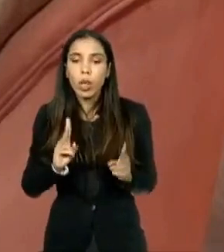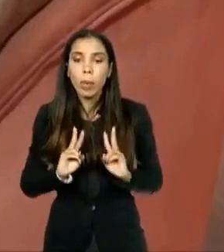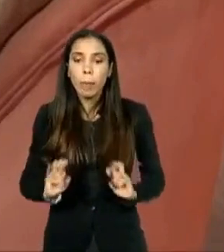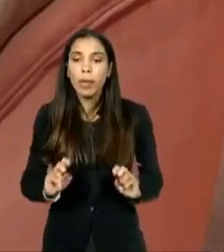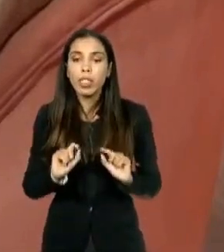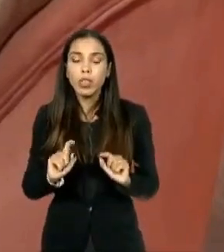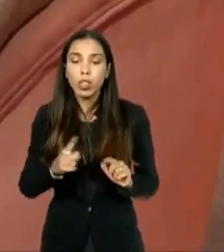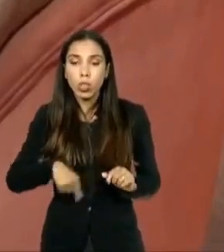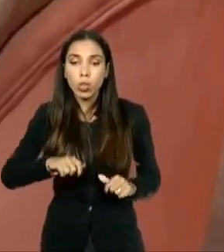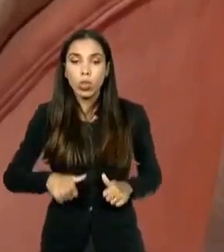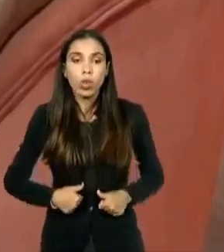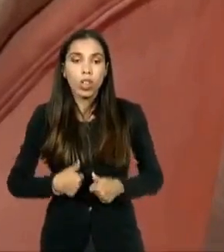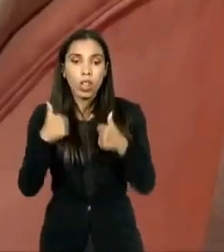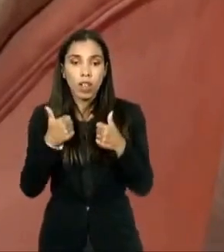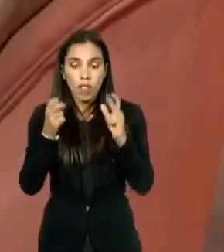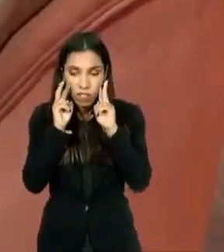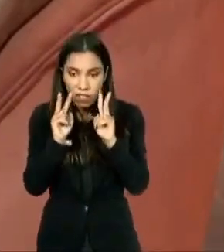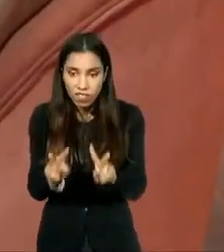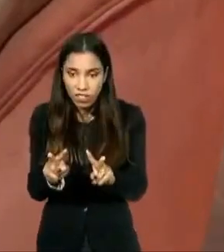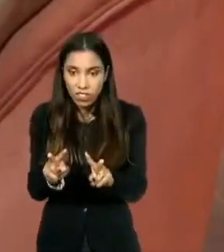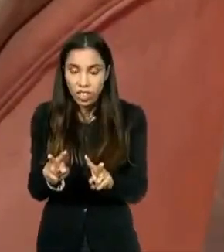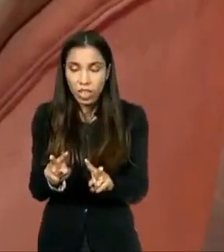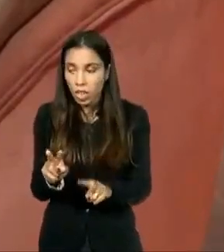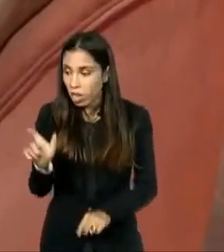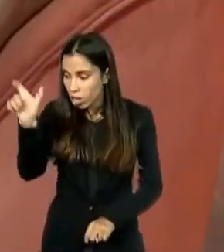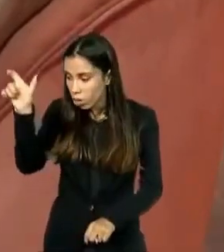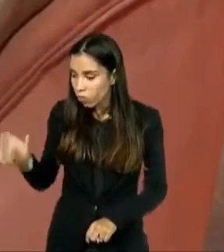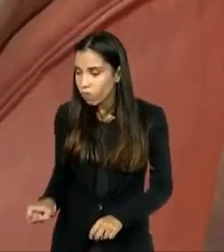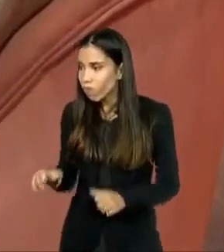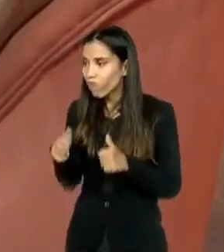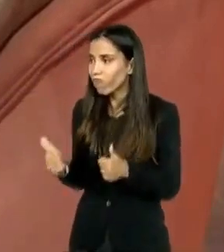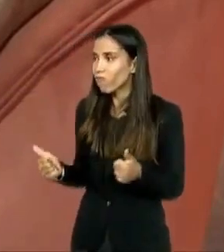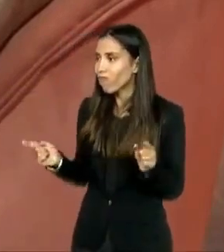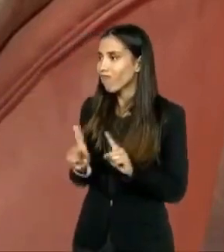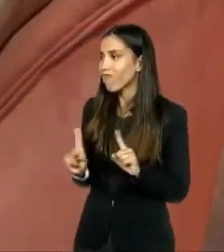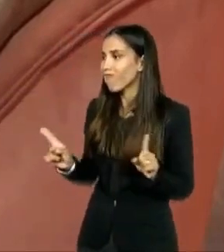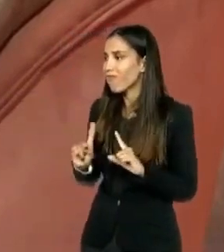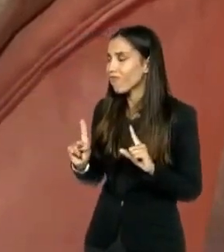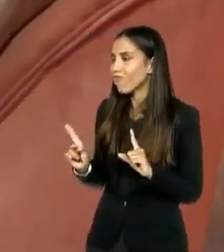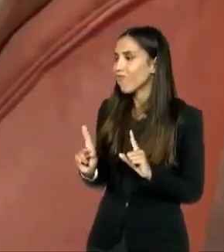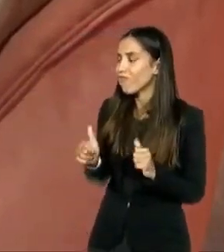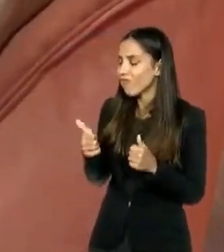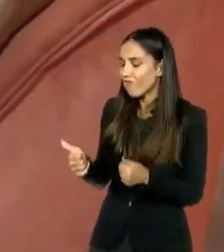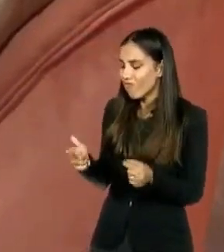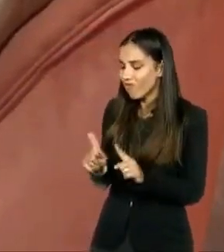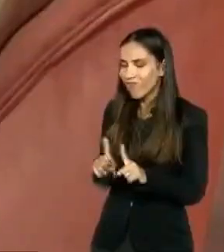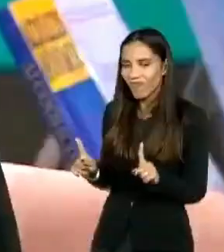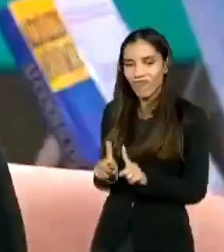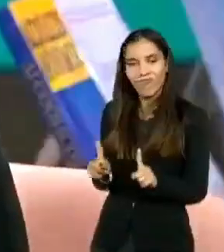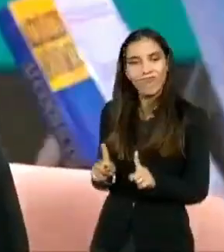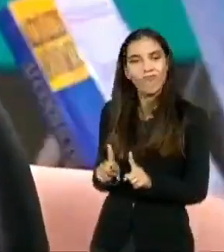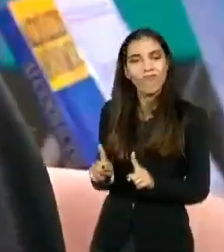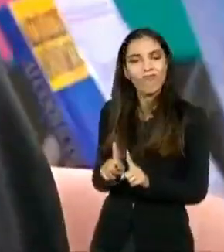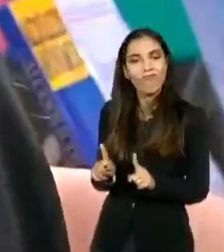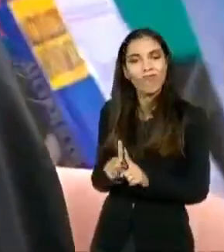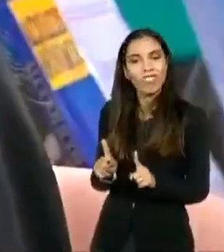ficar melhor quando a gente vê que o outro, o nosso irmão, não está bem. É verdade. Isso é um negócio que é